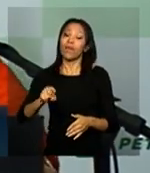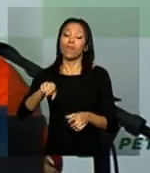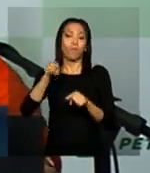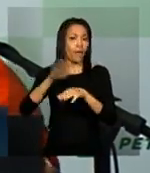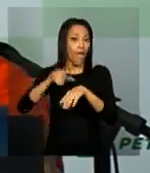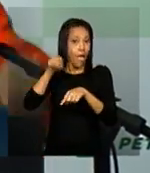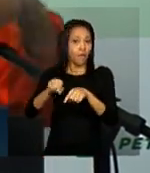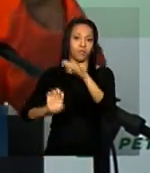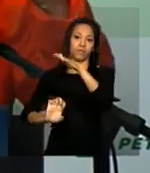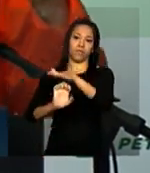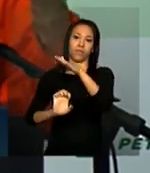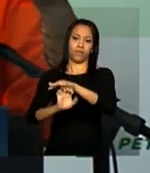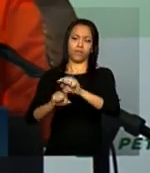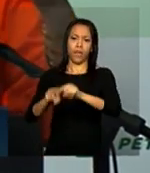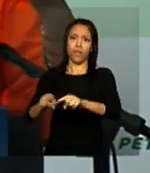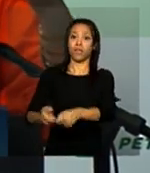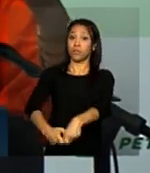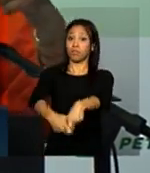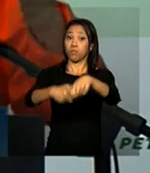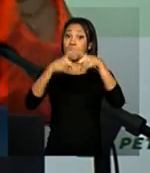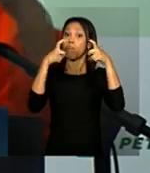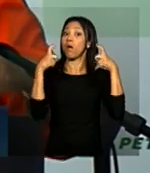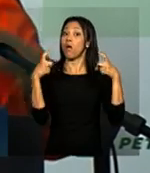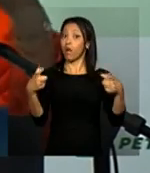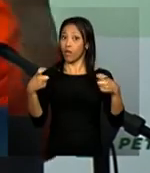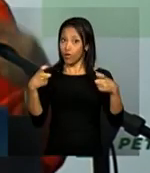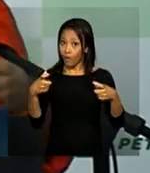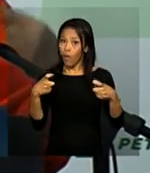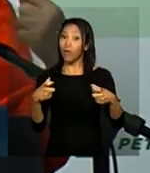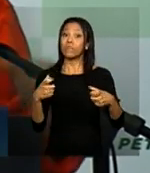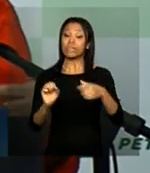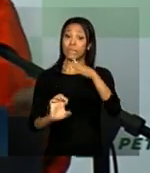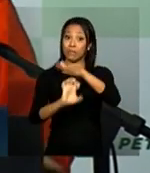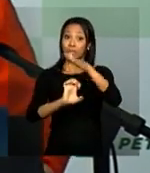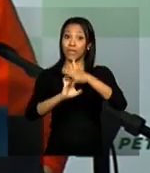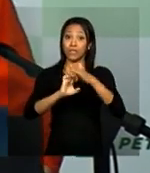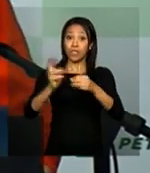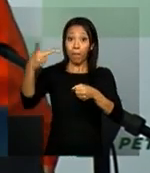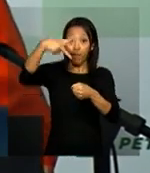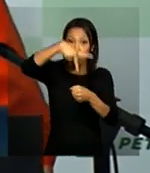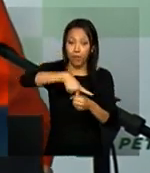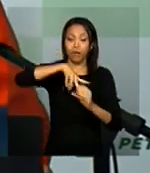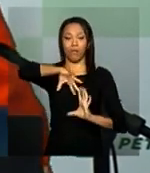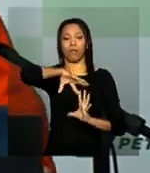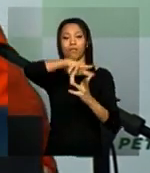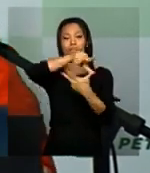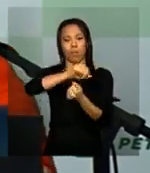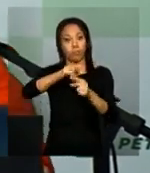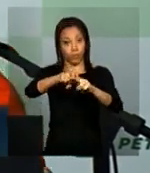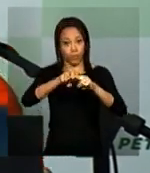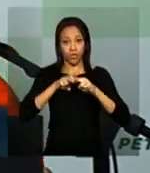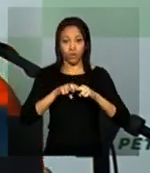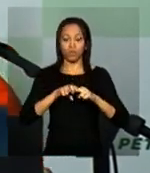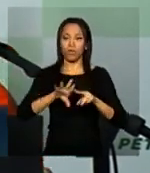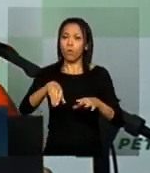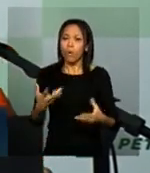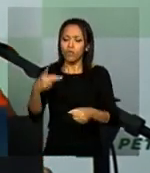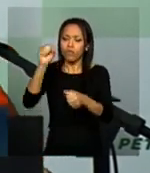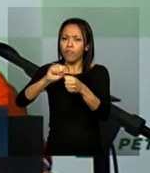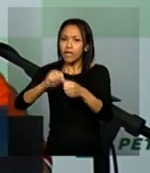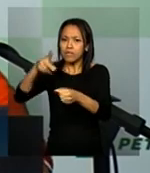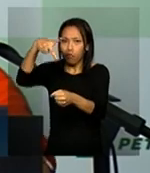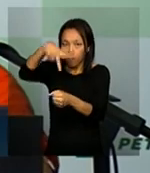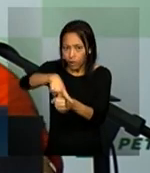Petrobras é uma das maiores empresas de petróleo do mundo. Portanto, ao produzir petróleo e